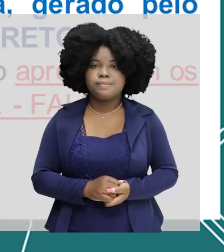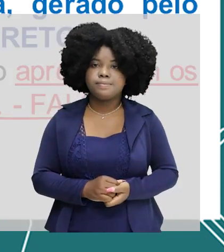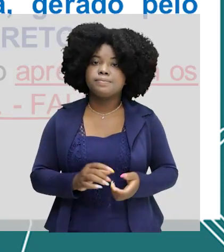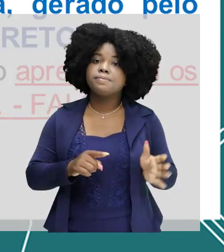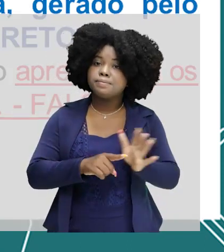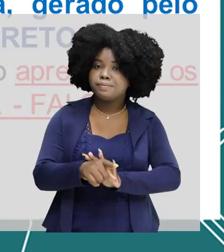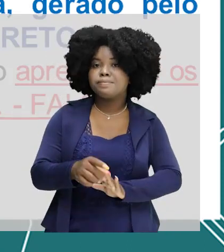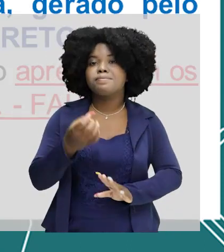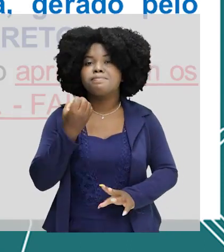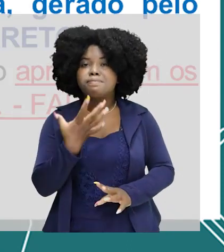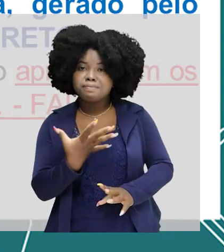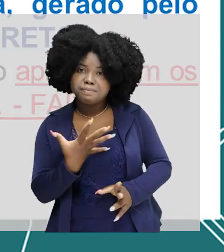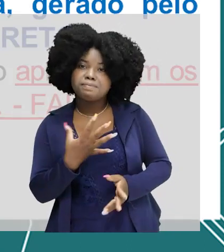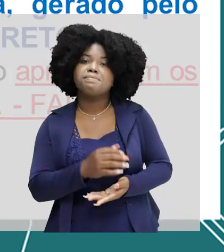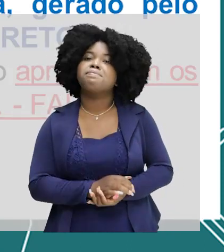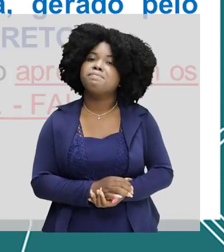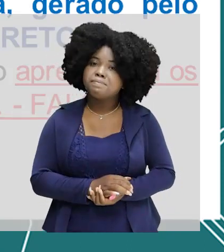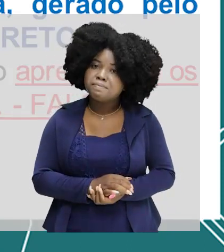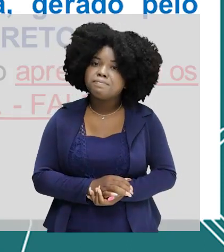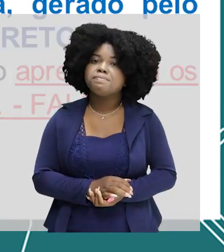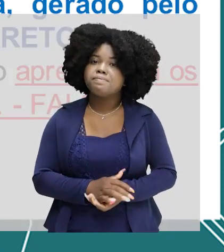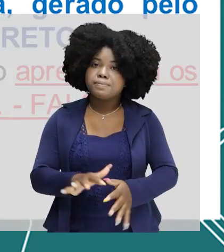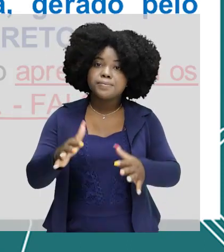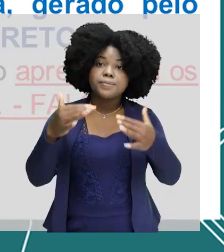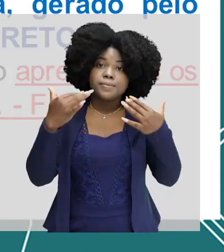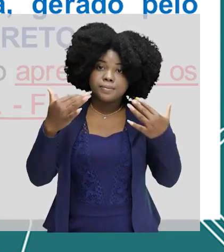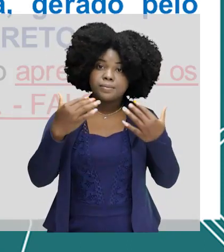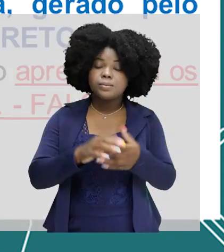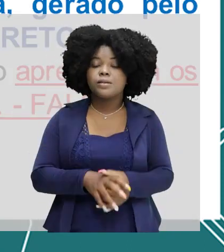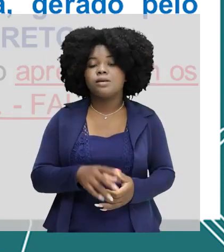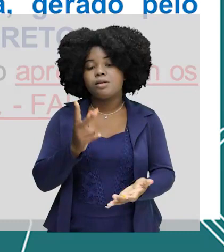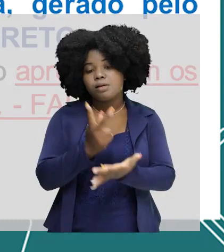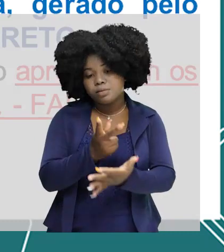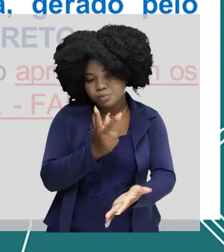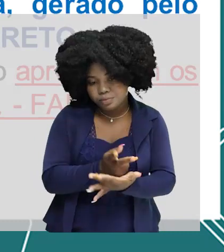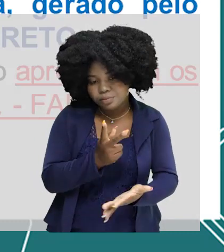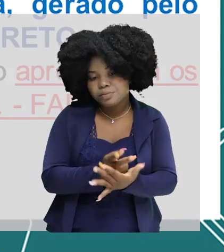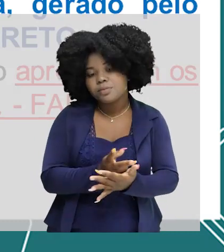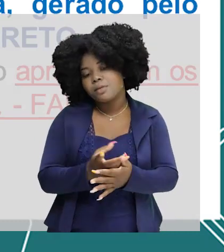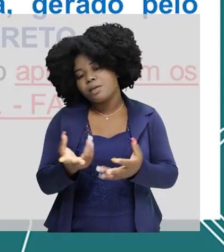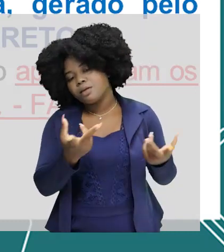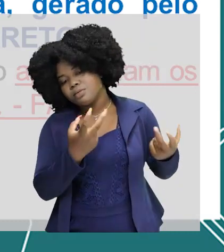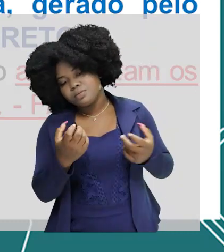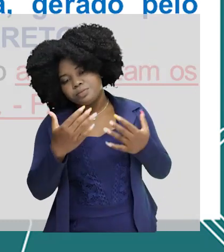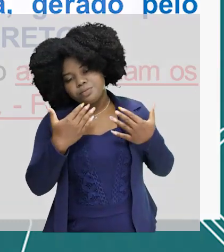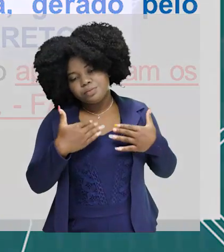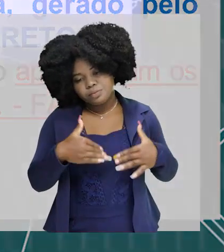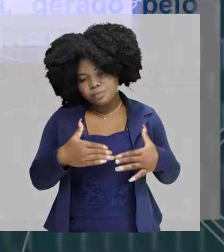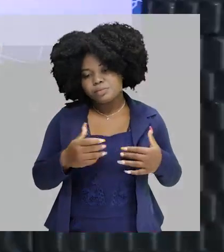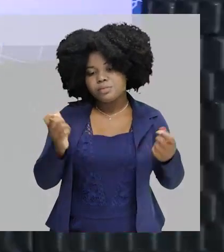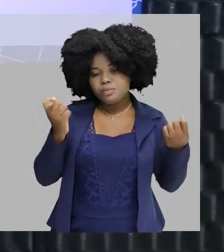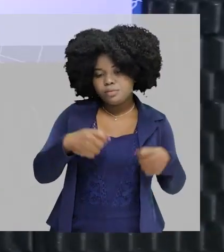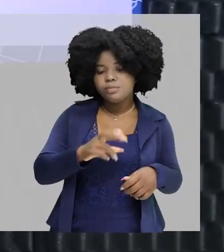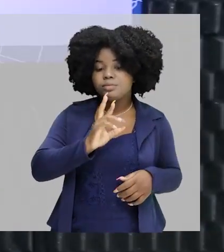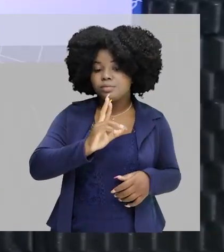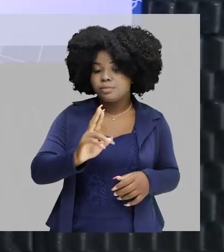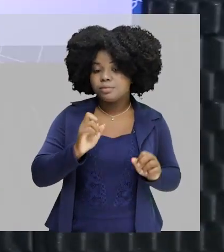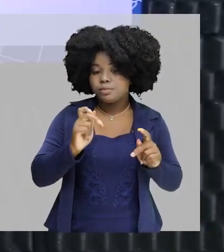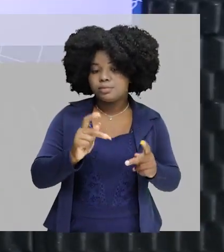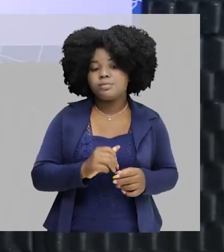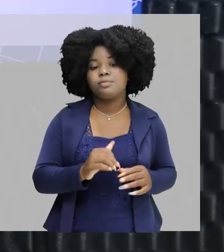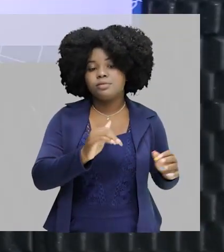questão legal, né? Questão de gráfico, galera. Muita atenção, tá? Sempre analisar com calma que você consegue responder.